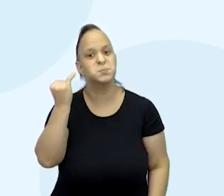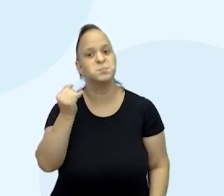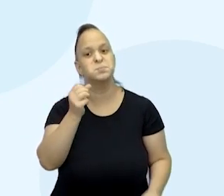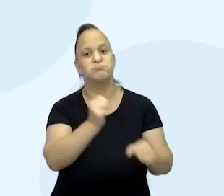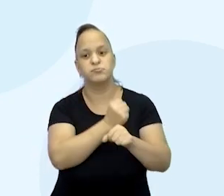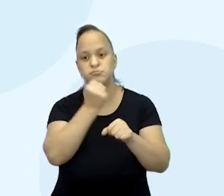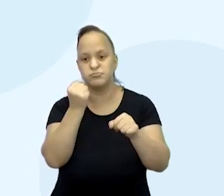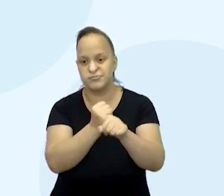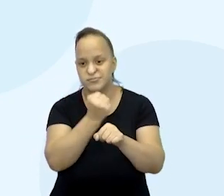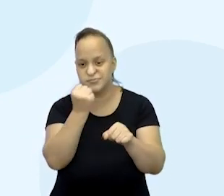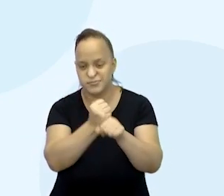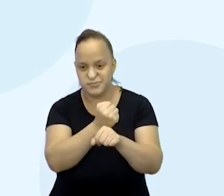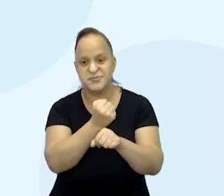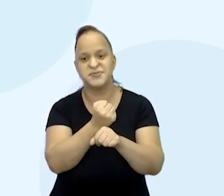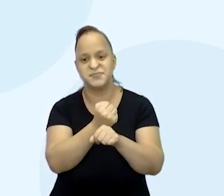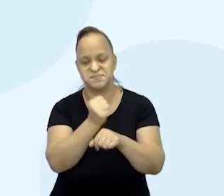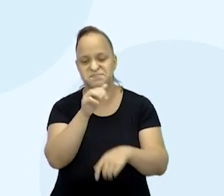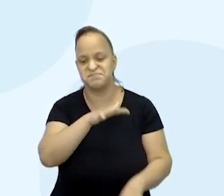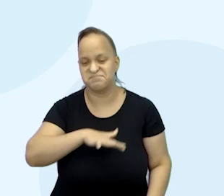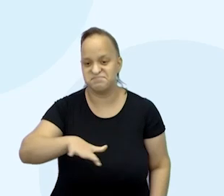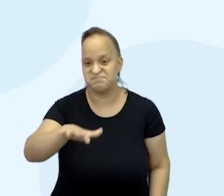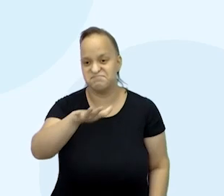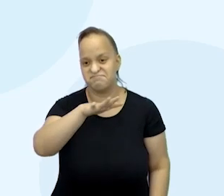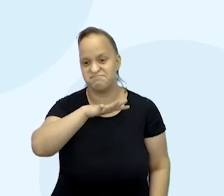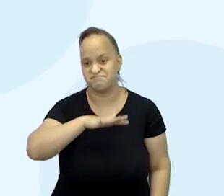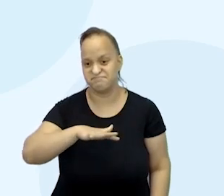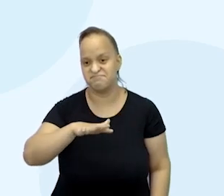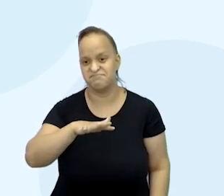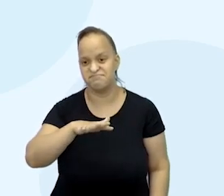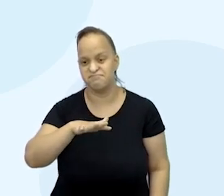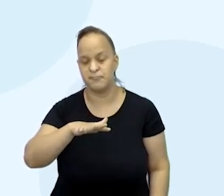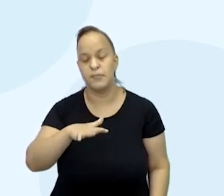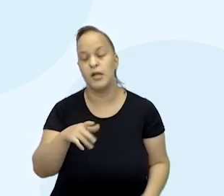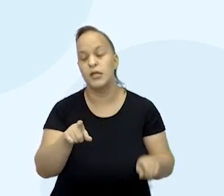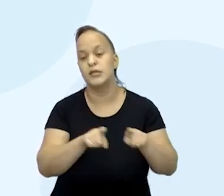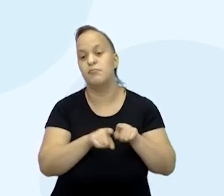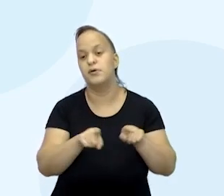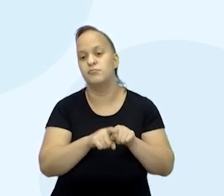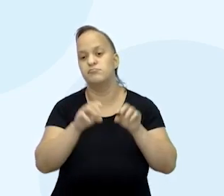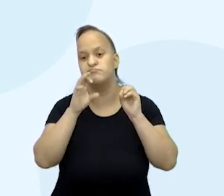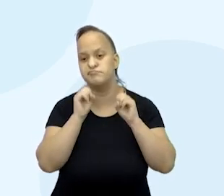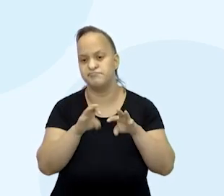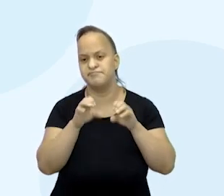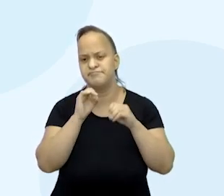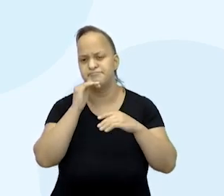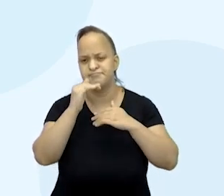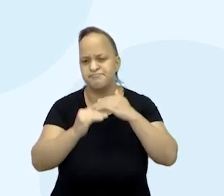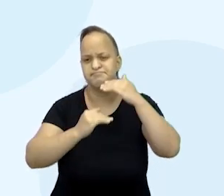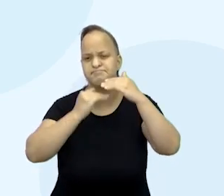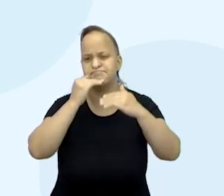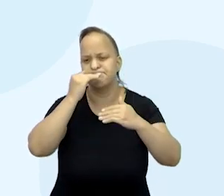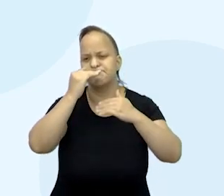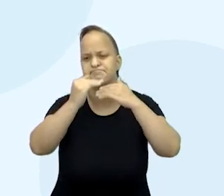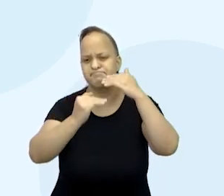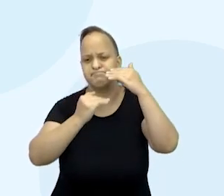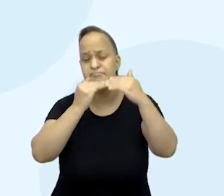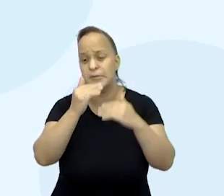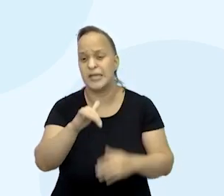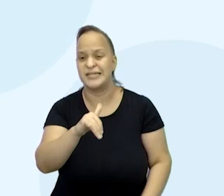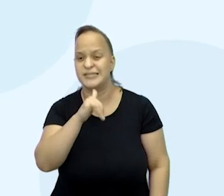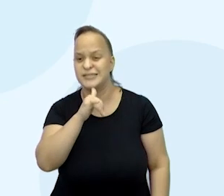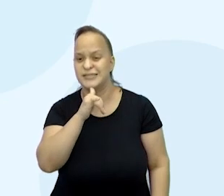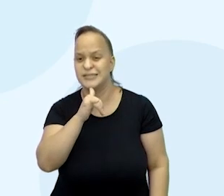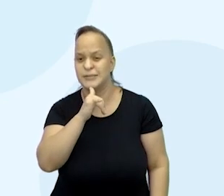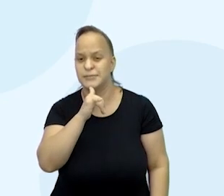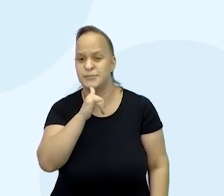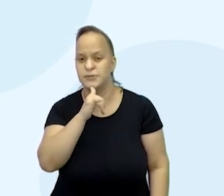Essa região, em relação, né, à parte educacional, apesar de melhorias como, por exemplo, a construção